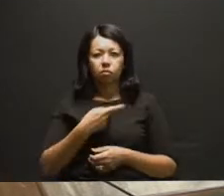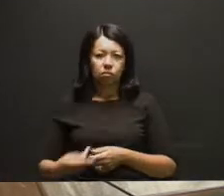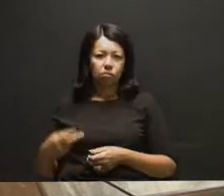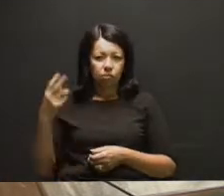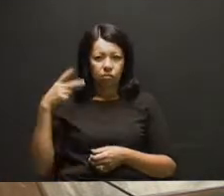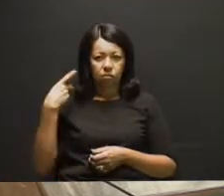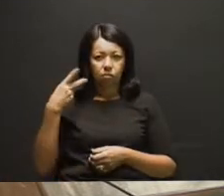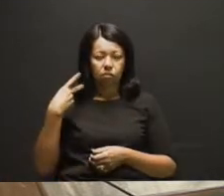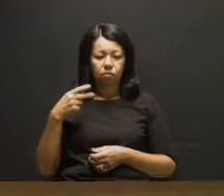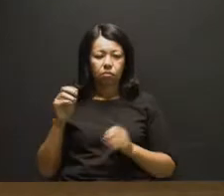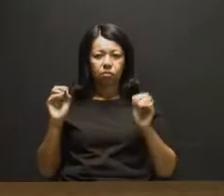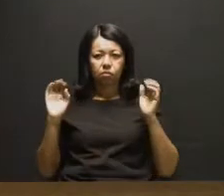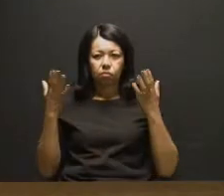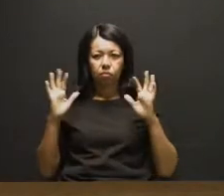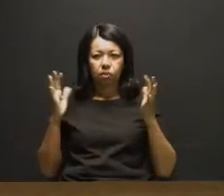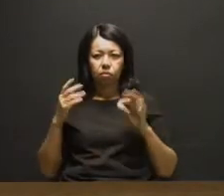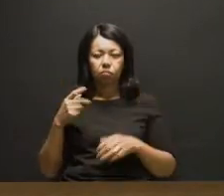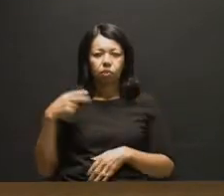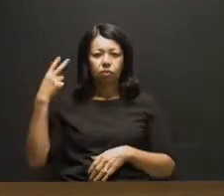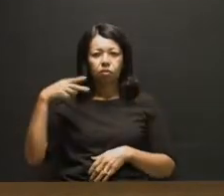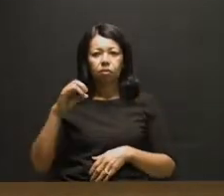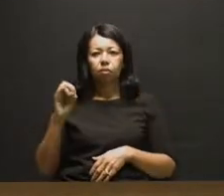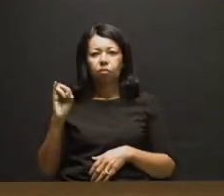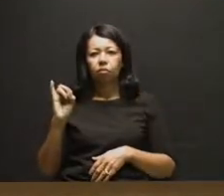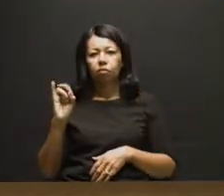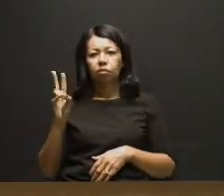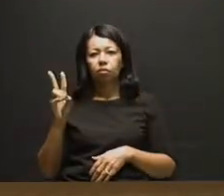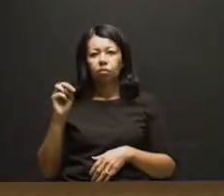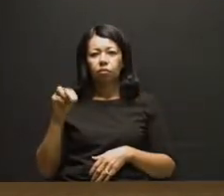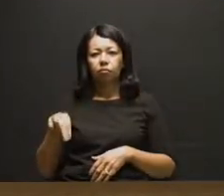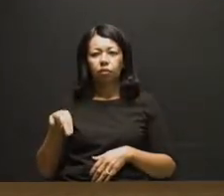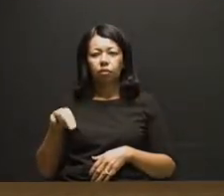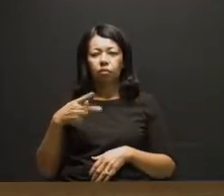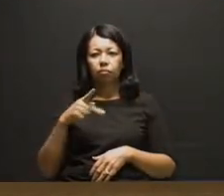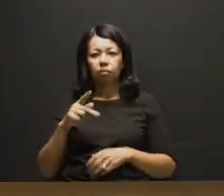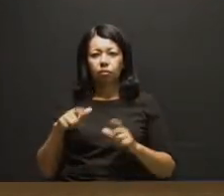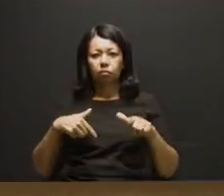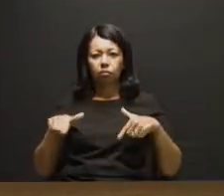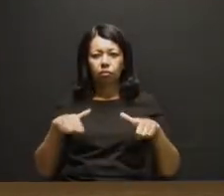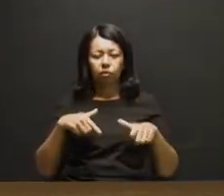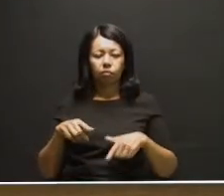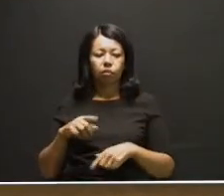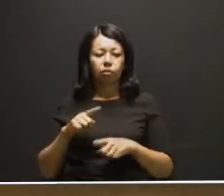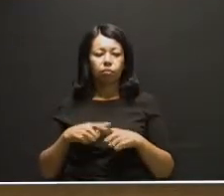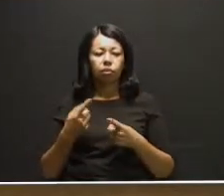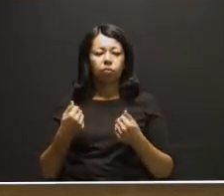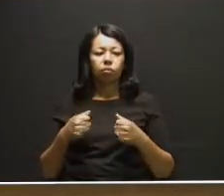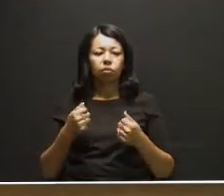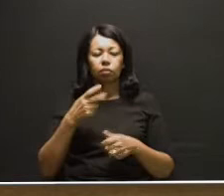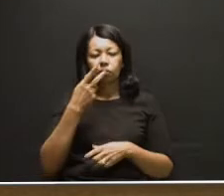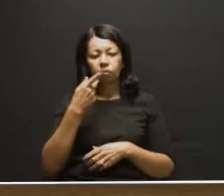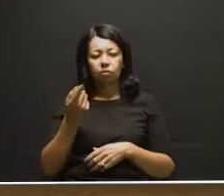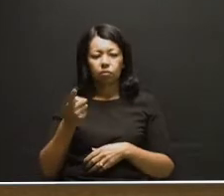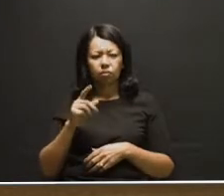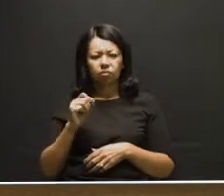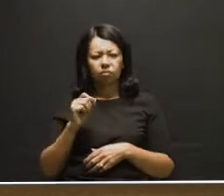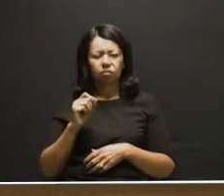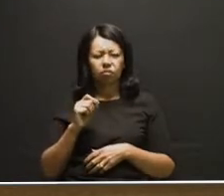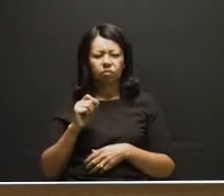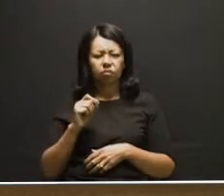vereadores parabéns vereador ivan carlini em propositura mas assim eu tenho que fazer uma analogia